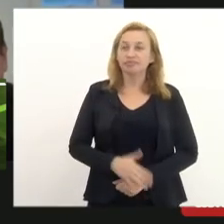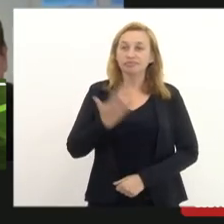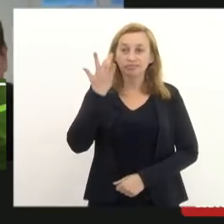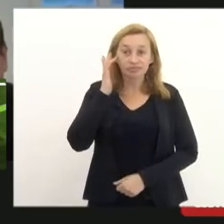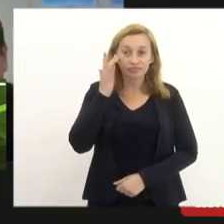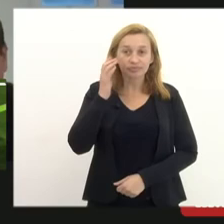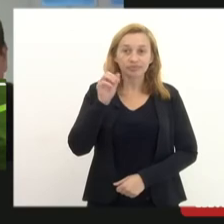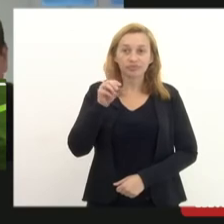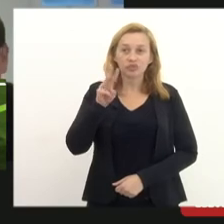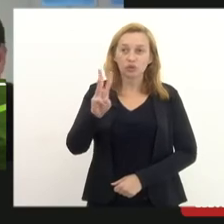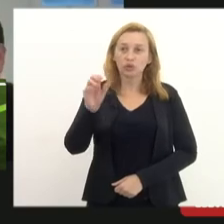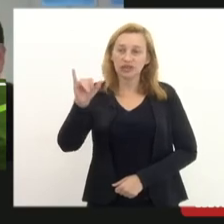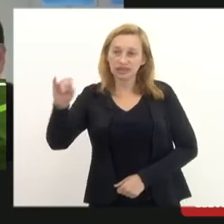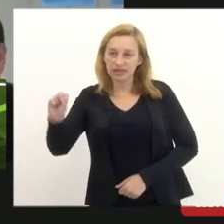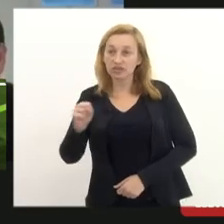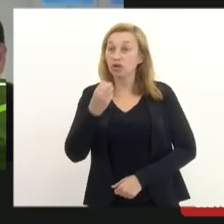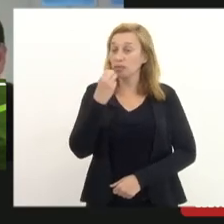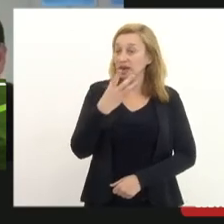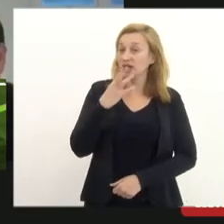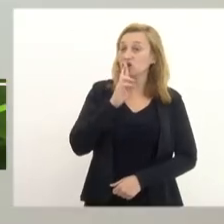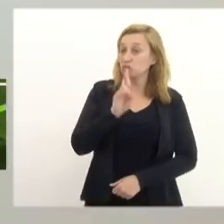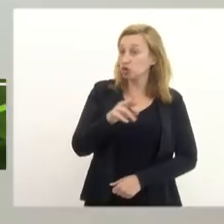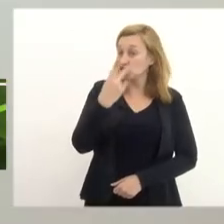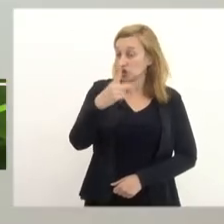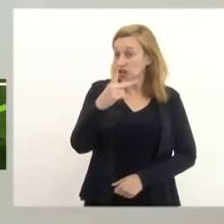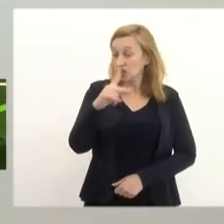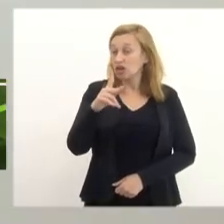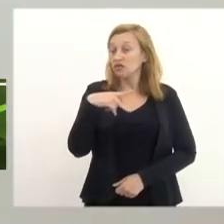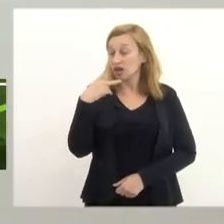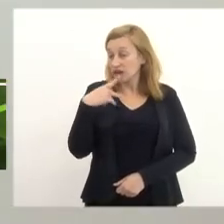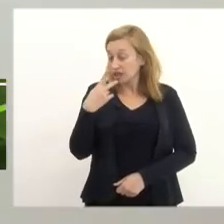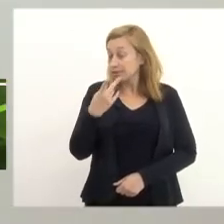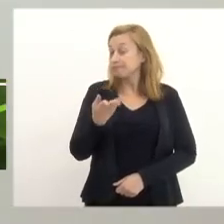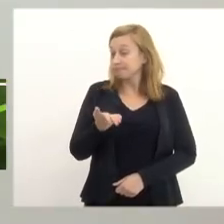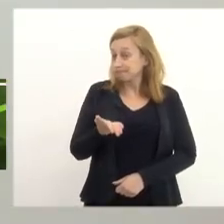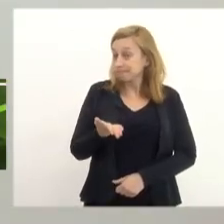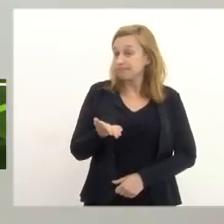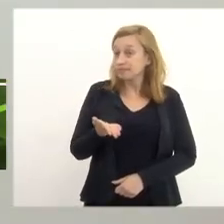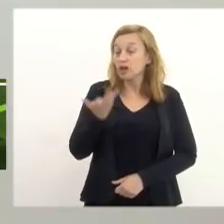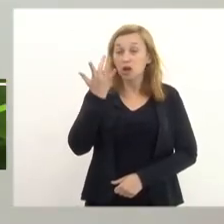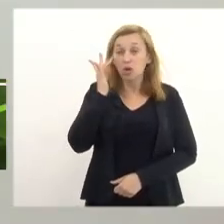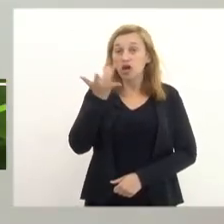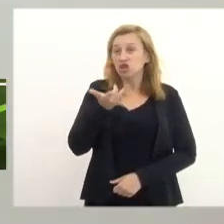que o Ulisses foi muito bem na resposta dele. Eu adicionaria, eu acho